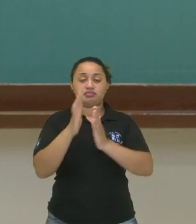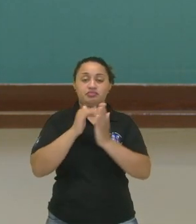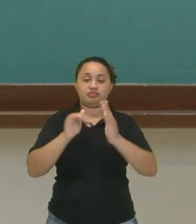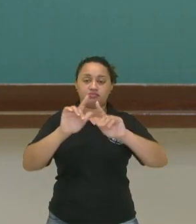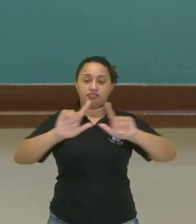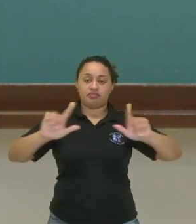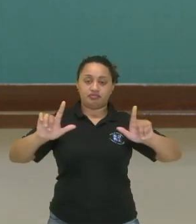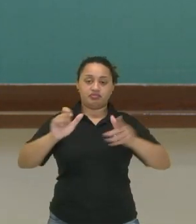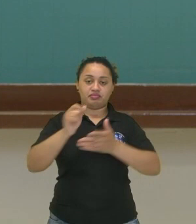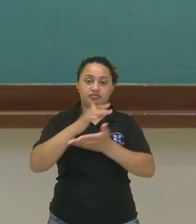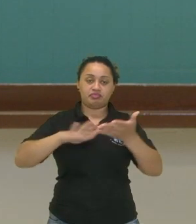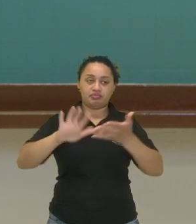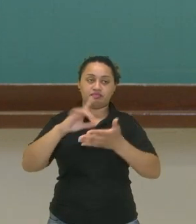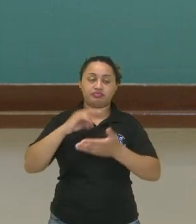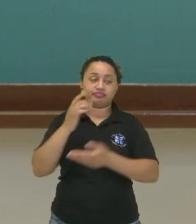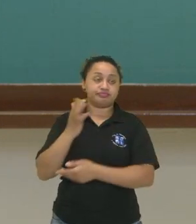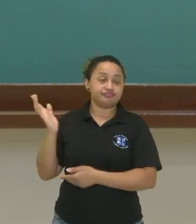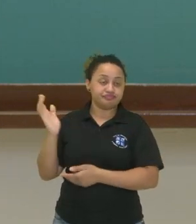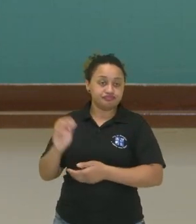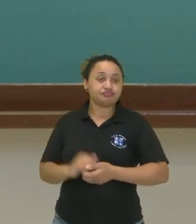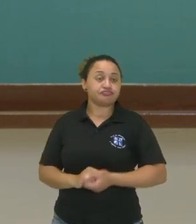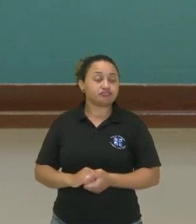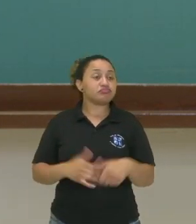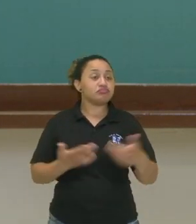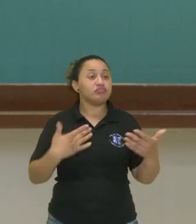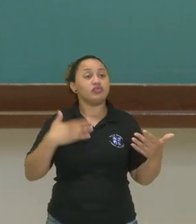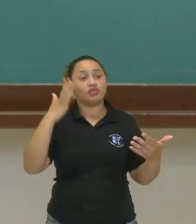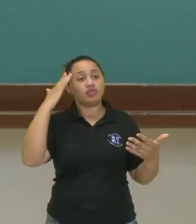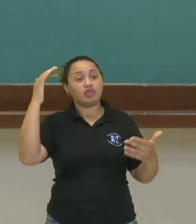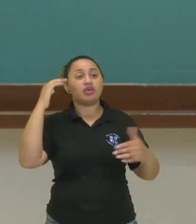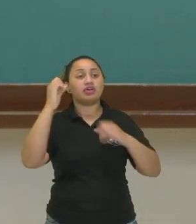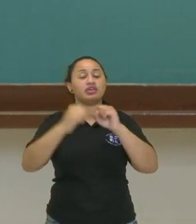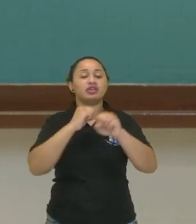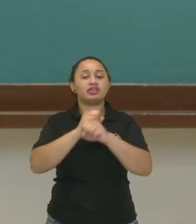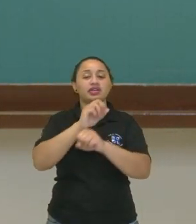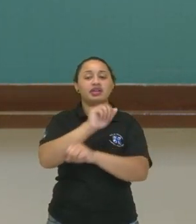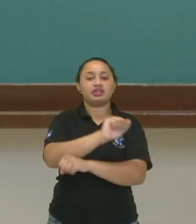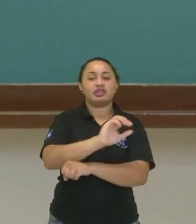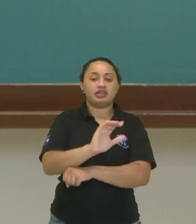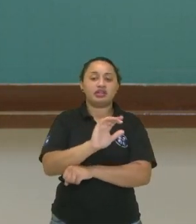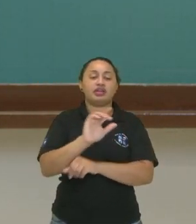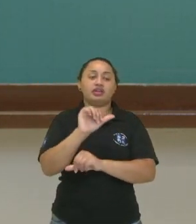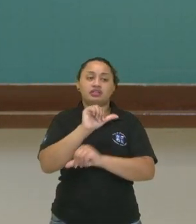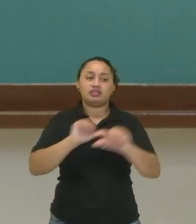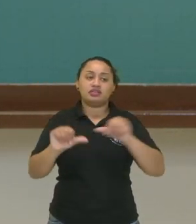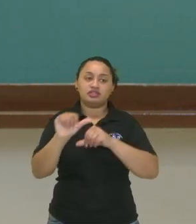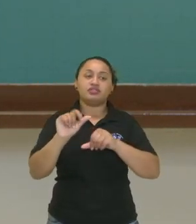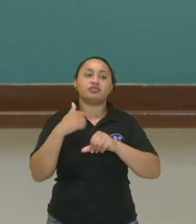aqui. Aproveitando a sua enorme popularidade, em 60 a.C., Júlio César tornou-se